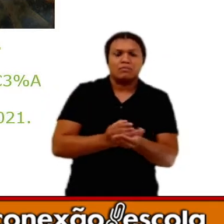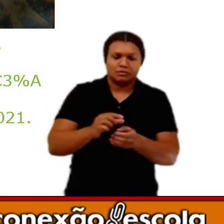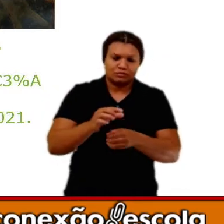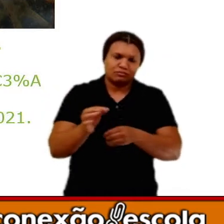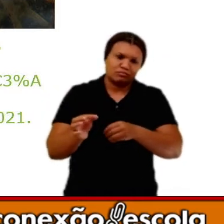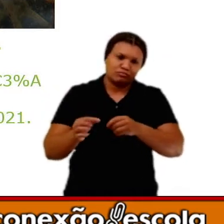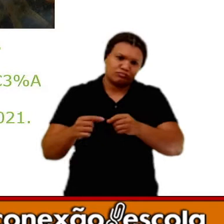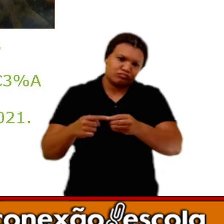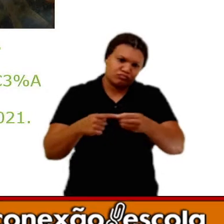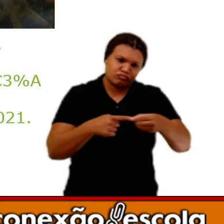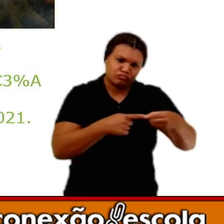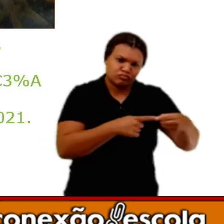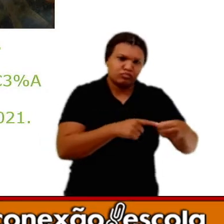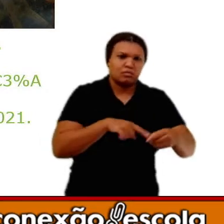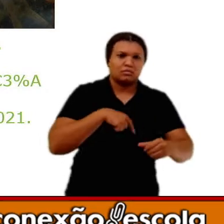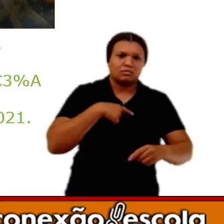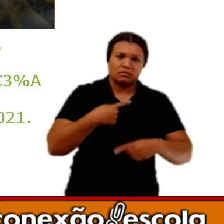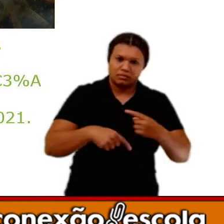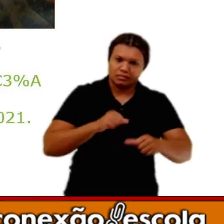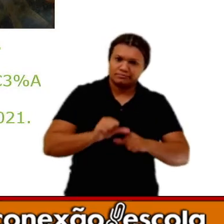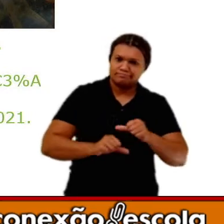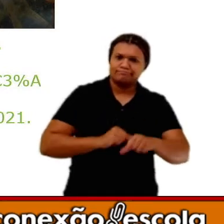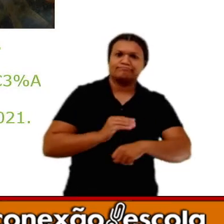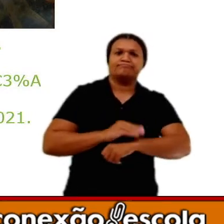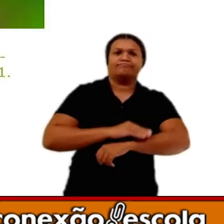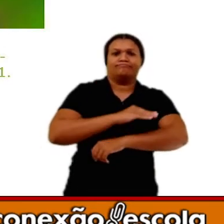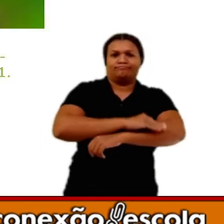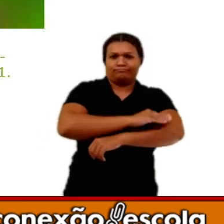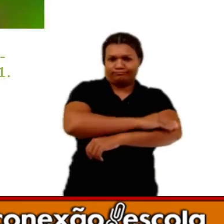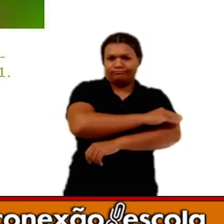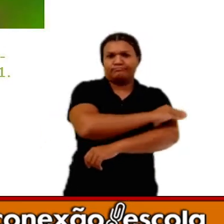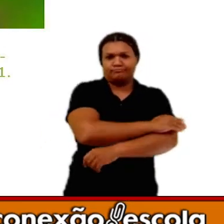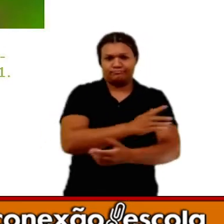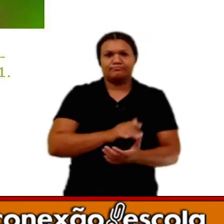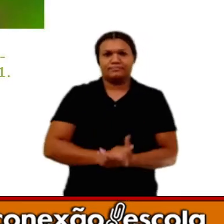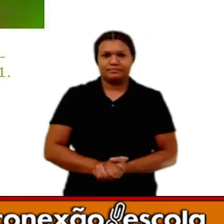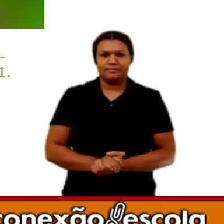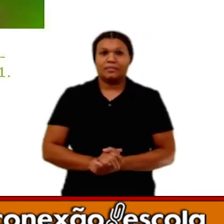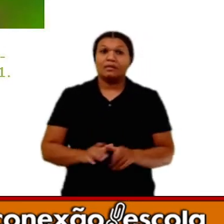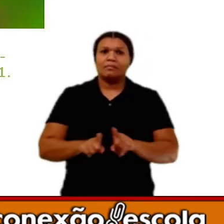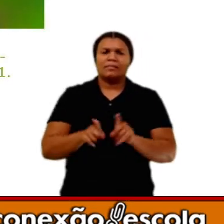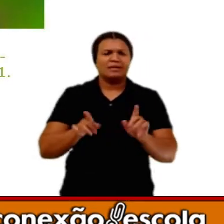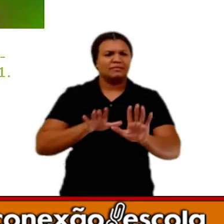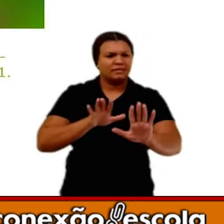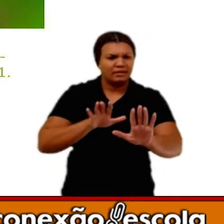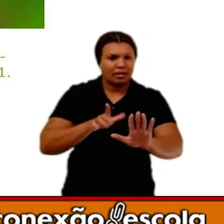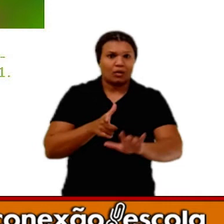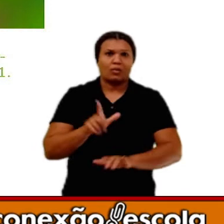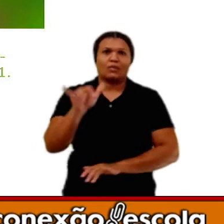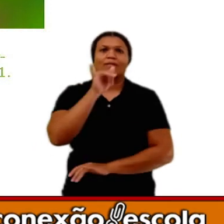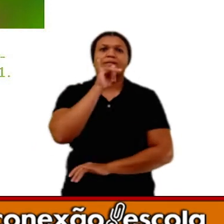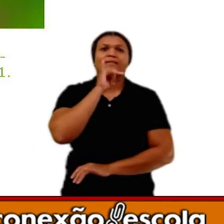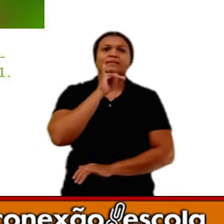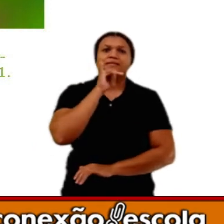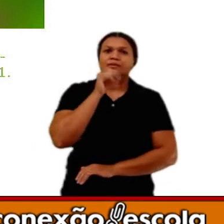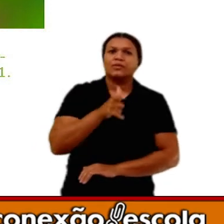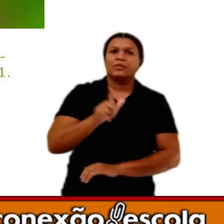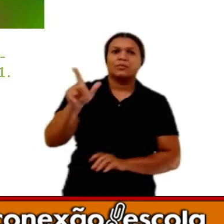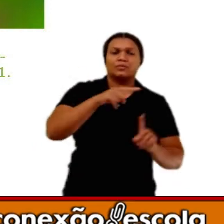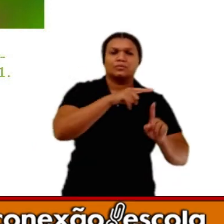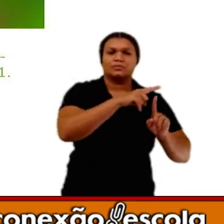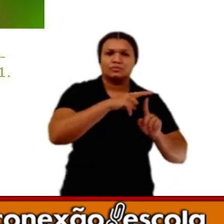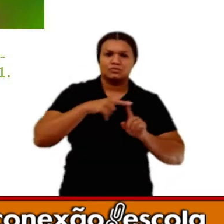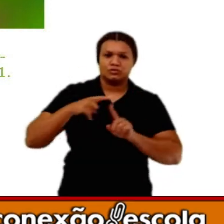os animaizinhos, com a forma que a gente conhece. Mas eu quero dar um outro exemplo de um outro tipo